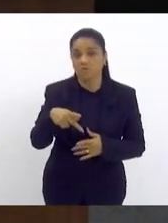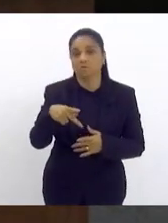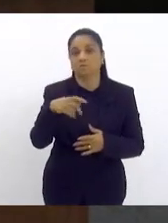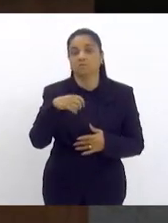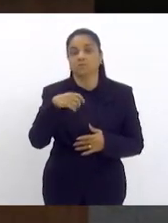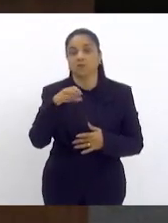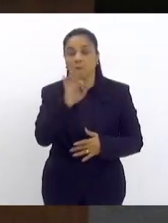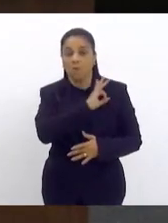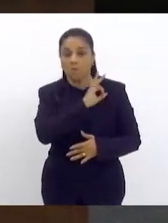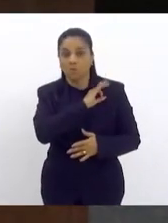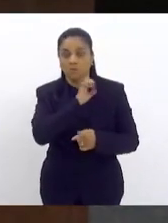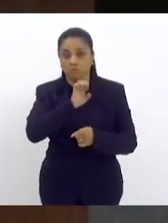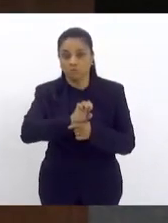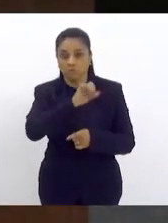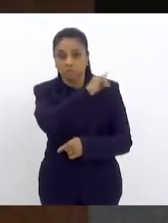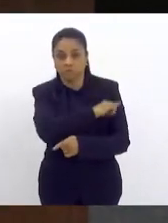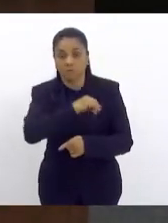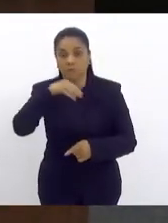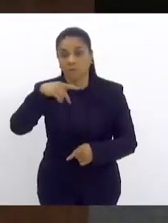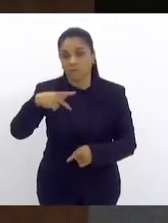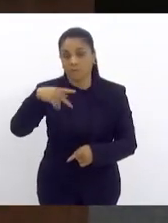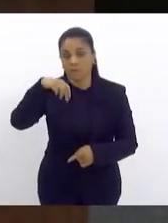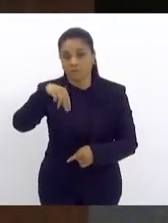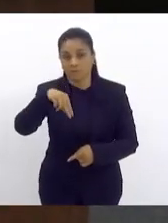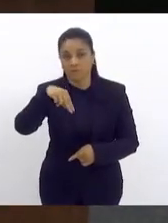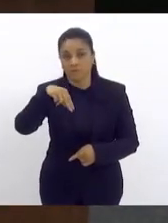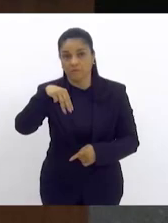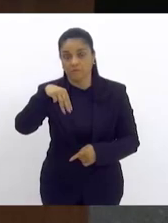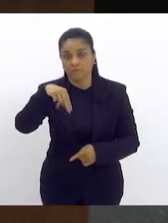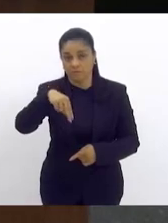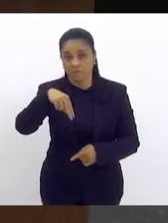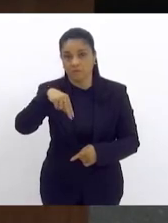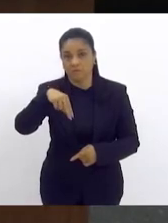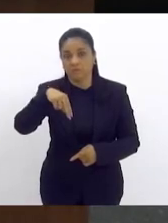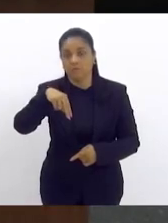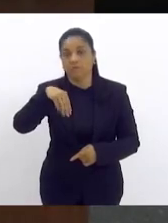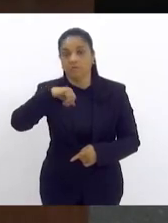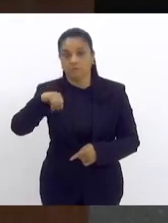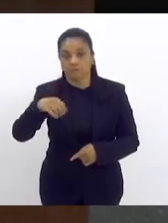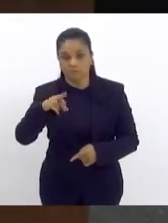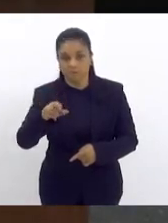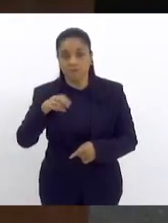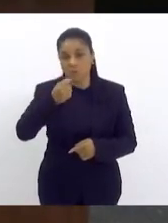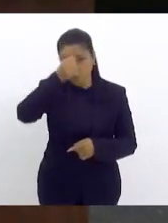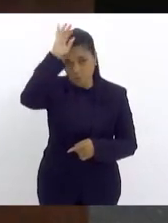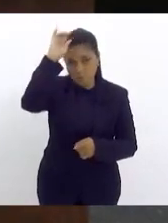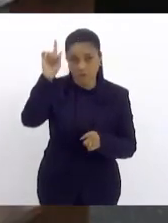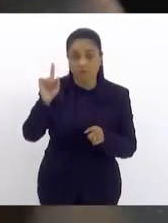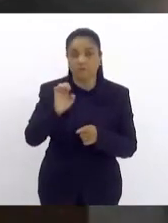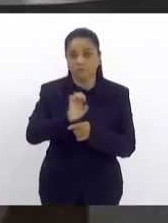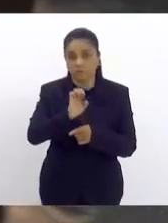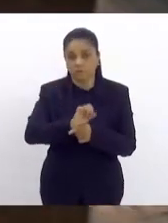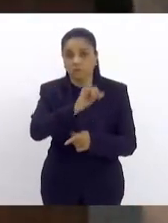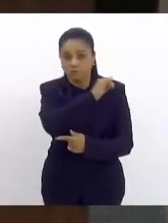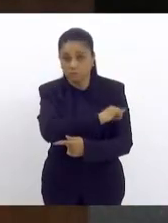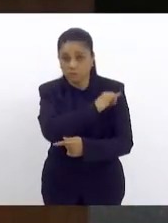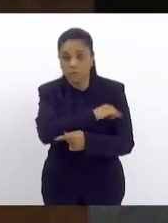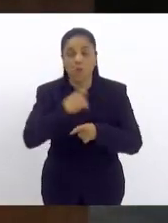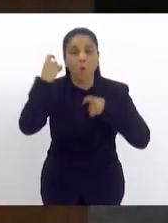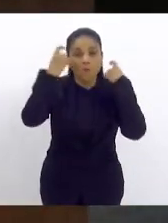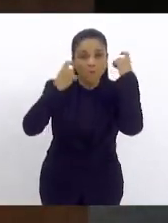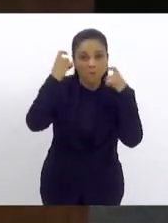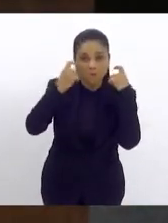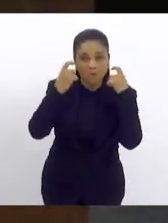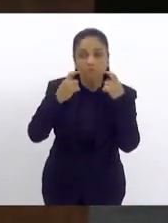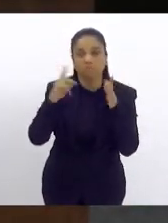do Estado do Rio de Janeiro PMERJ e o Corpo de Bombeiros Militar do Estado do Rio de Janeiro muito está sendo essa procura e muito me preocupa então